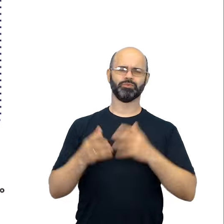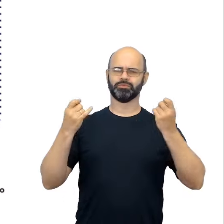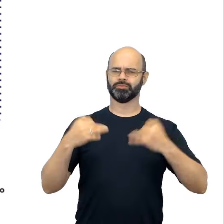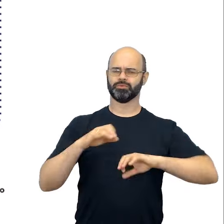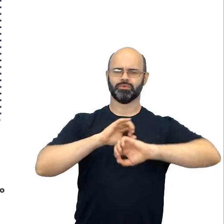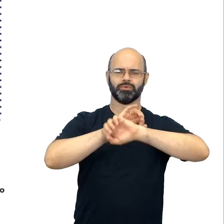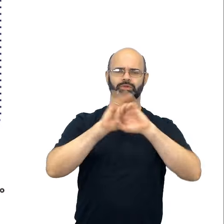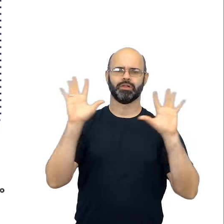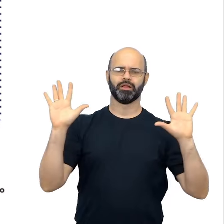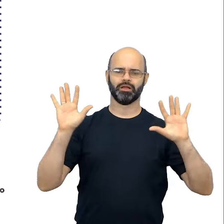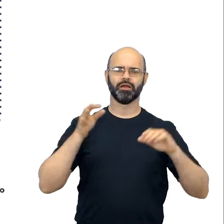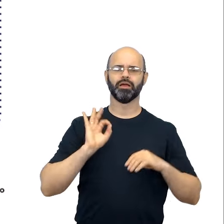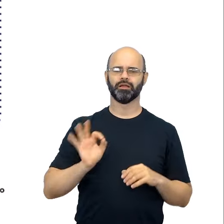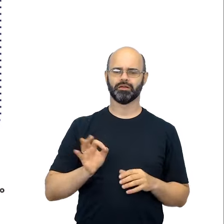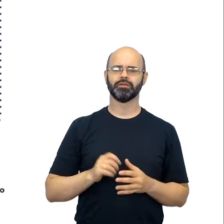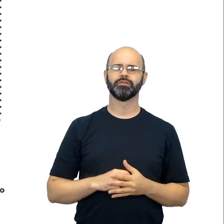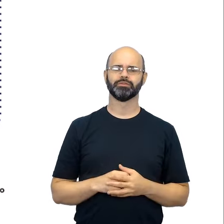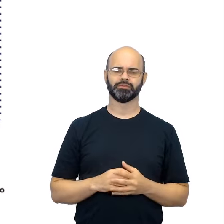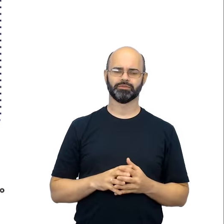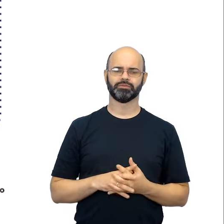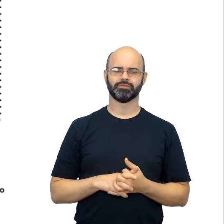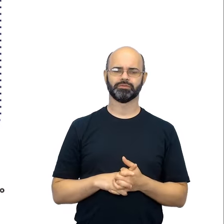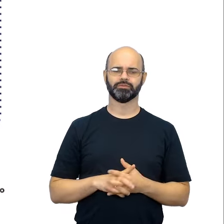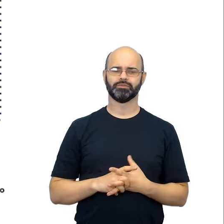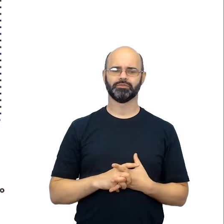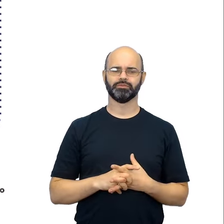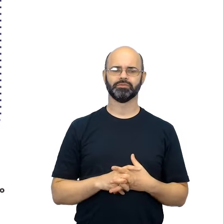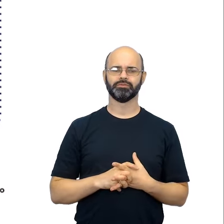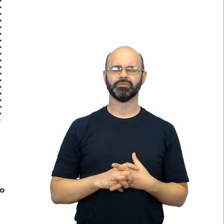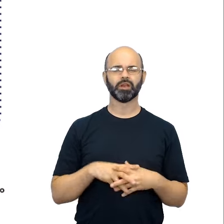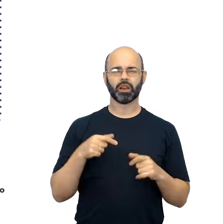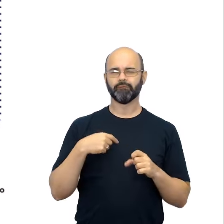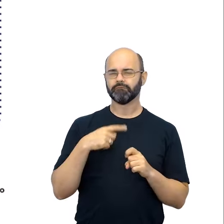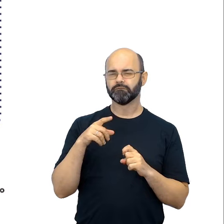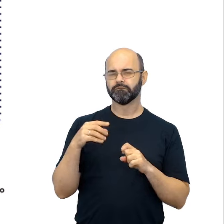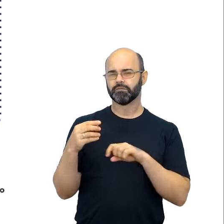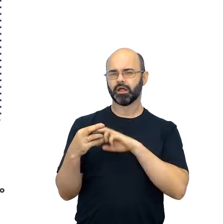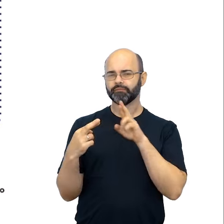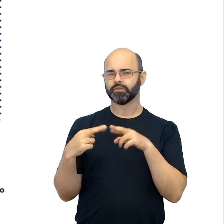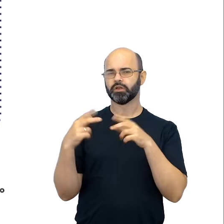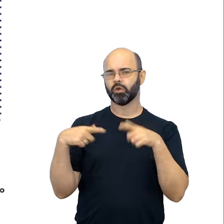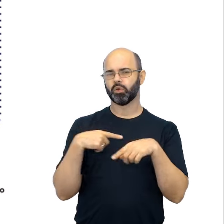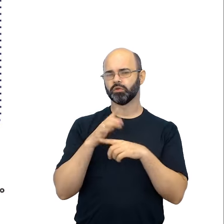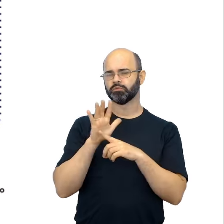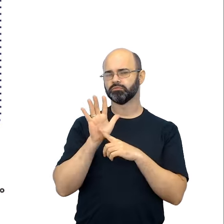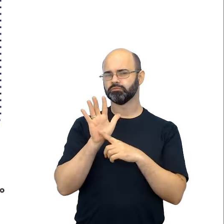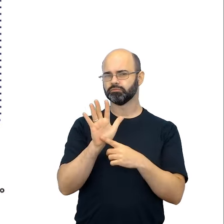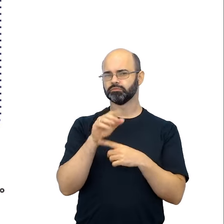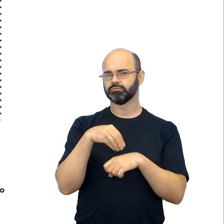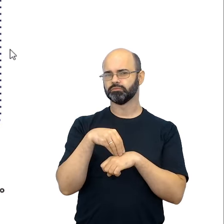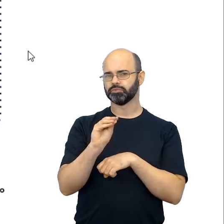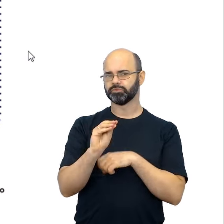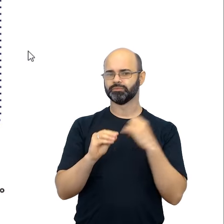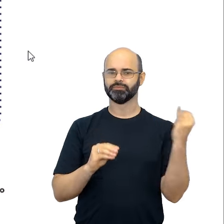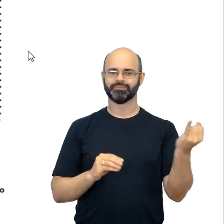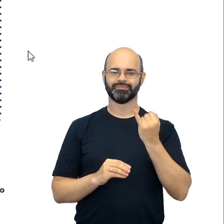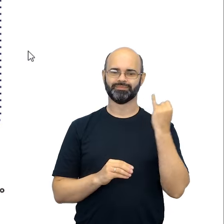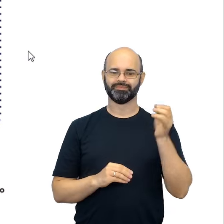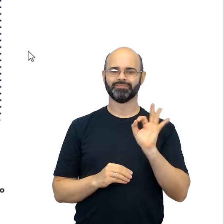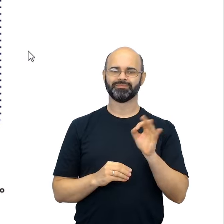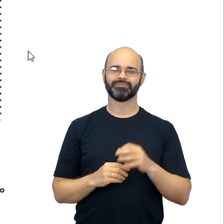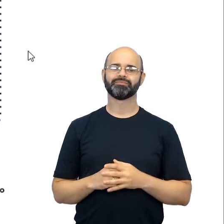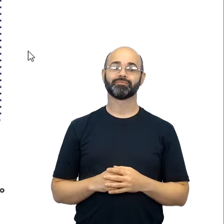são as características desses gráficos. Eu só quis referendar porque o Aprender Sempre também está aqui, né? Isso, exatamente. E